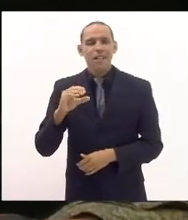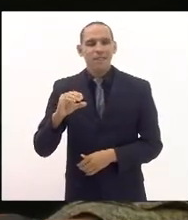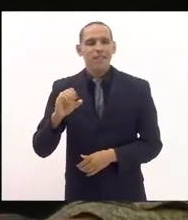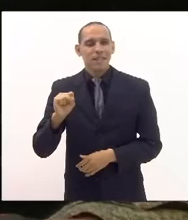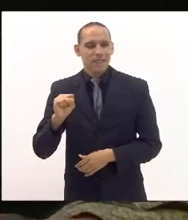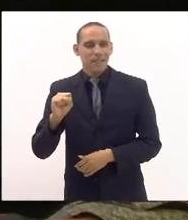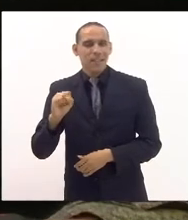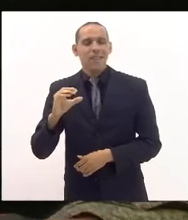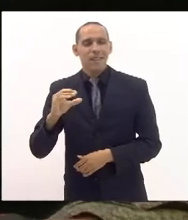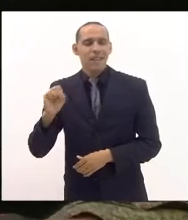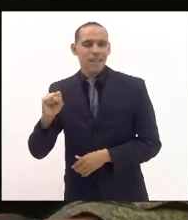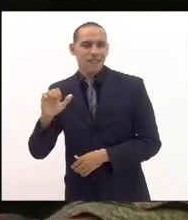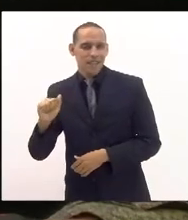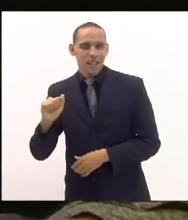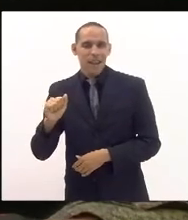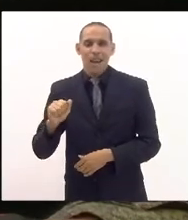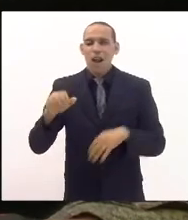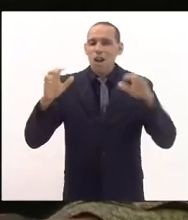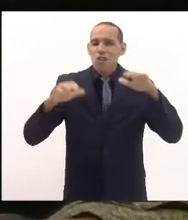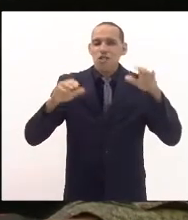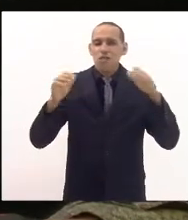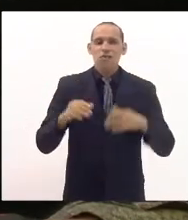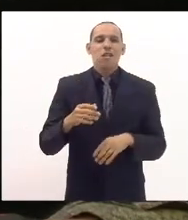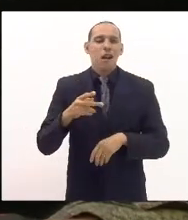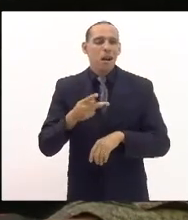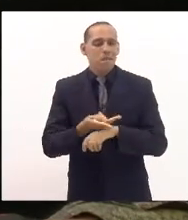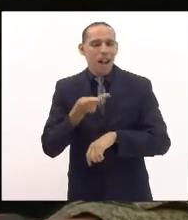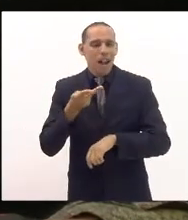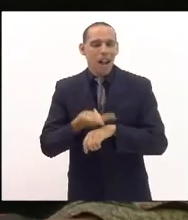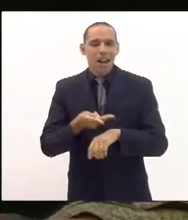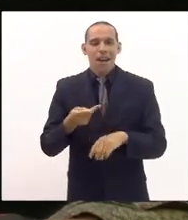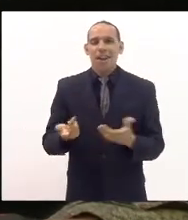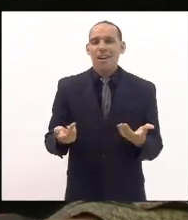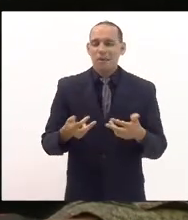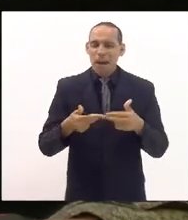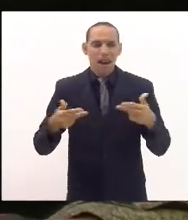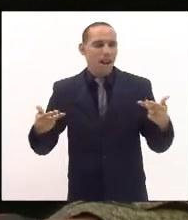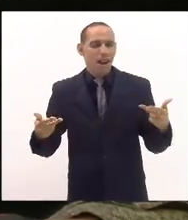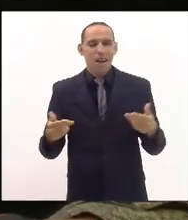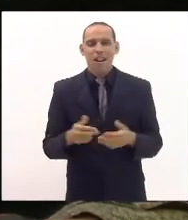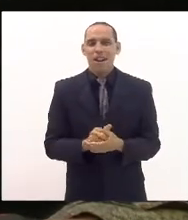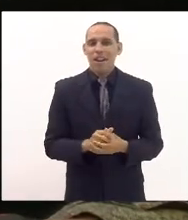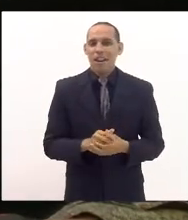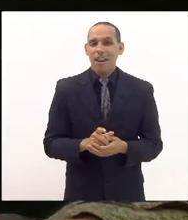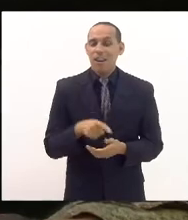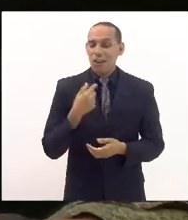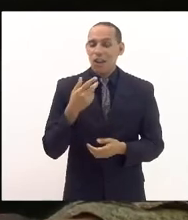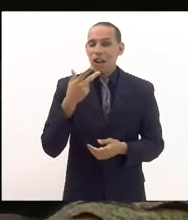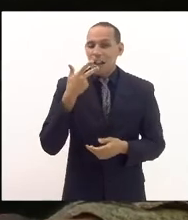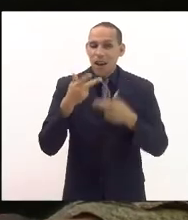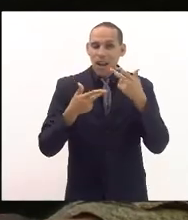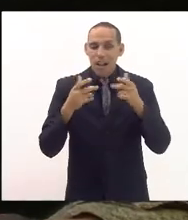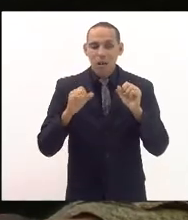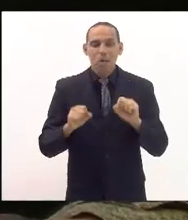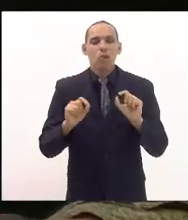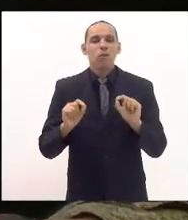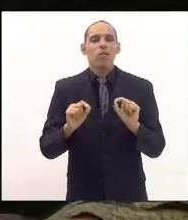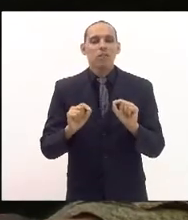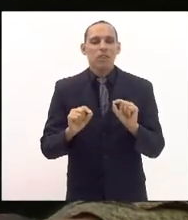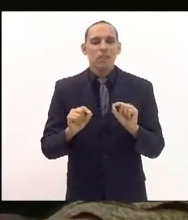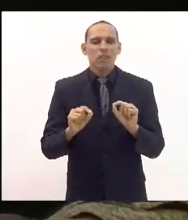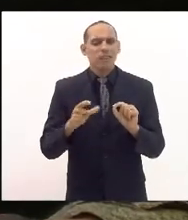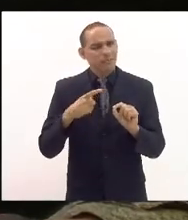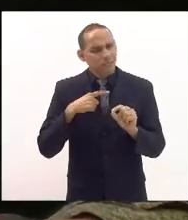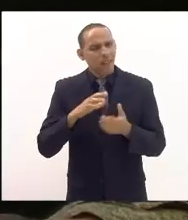hoje da Chuva de Prata do impacto disso e a gente pode dizer que ali a gente tem um cenário